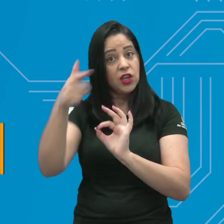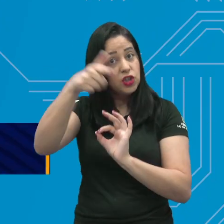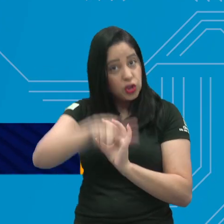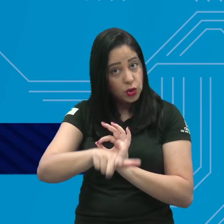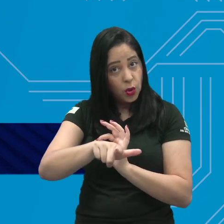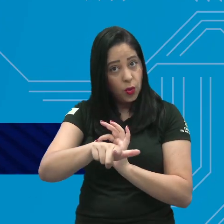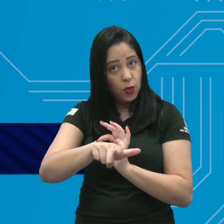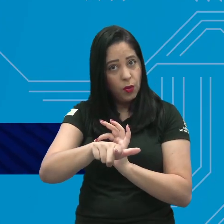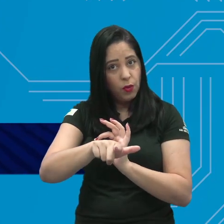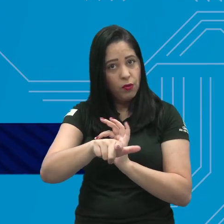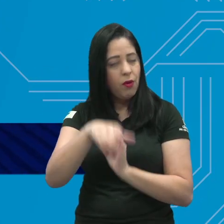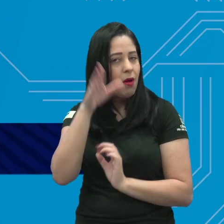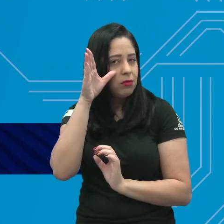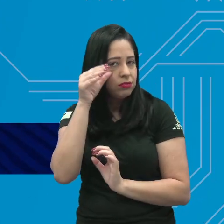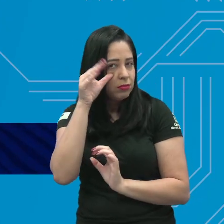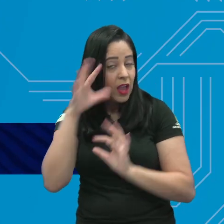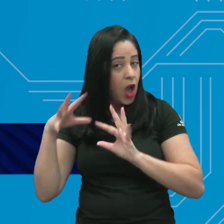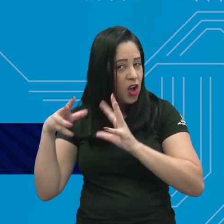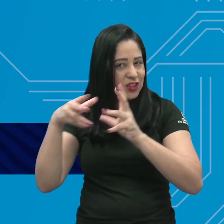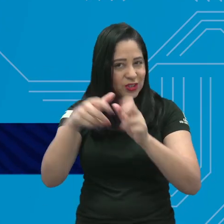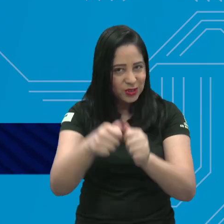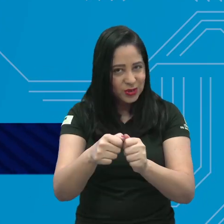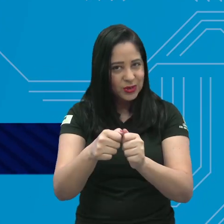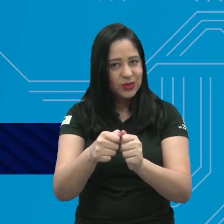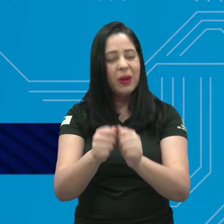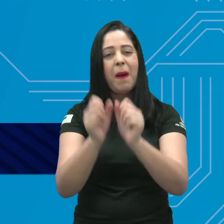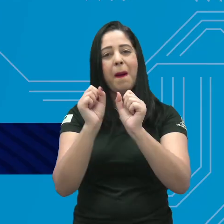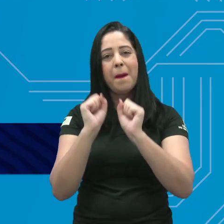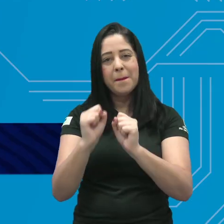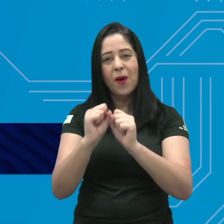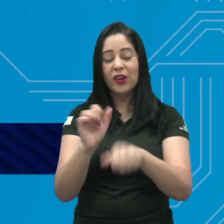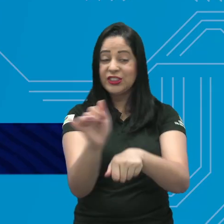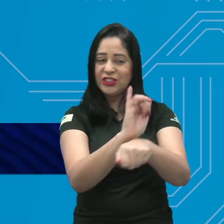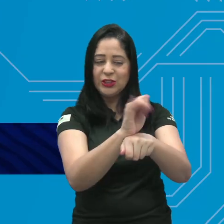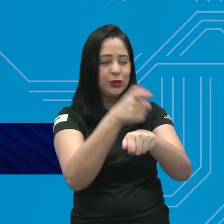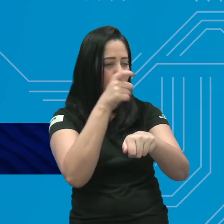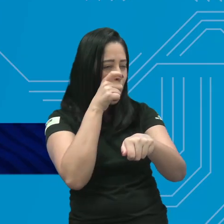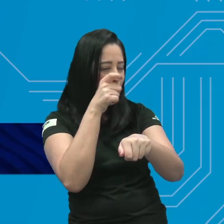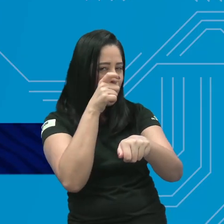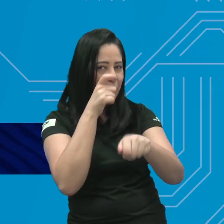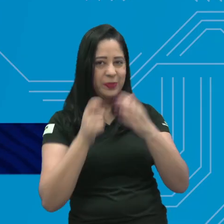as reportagens e ficar por dentro da nossa programação, é só acessar